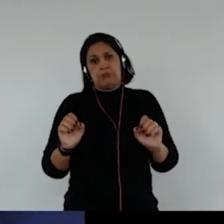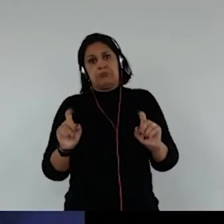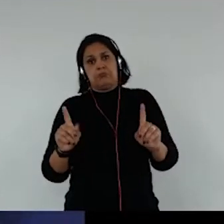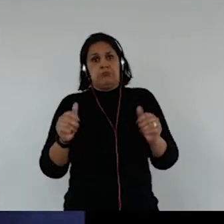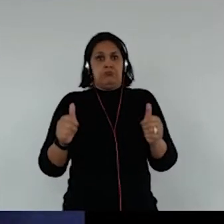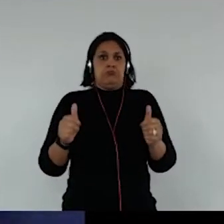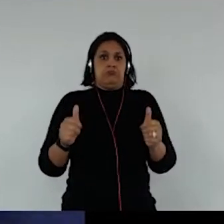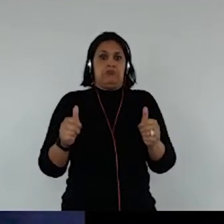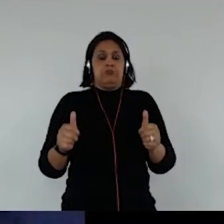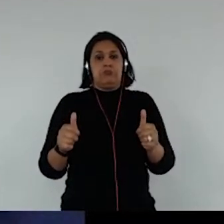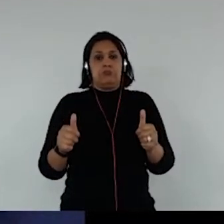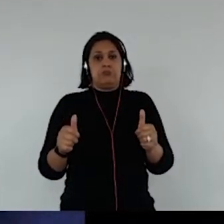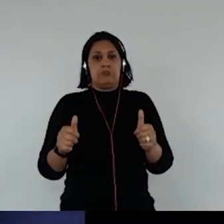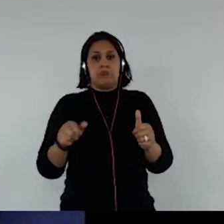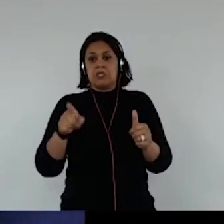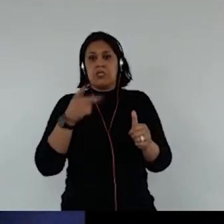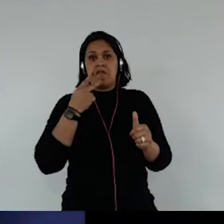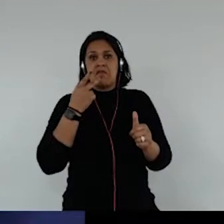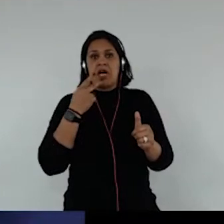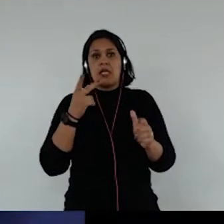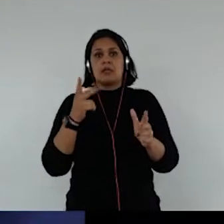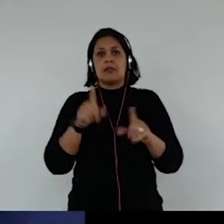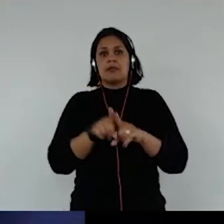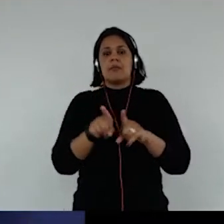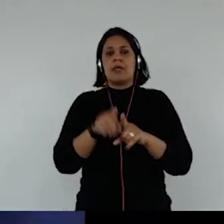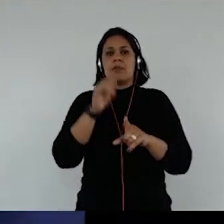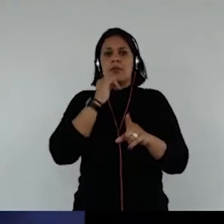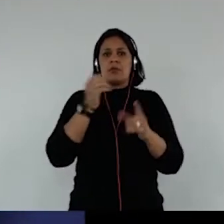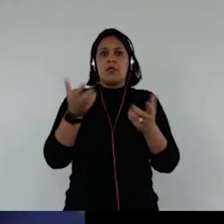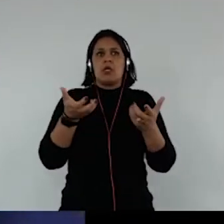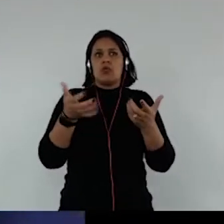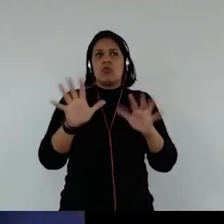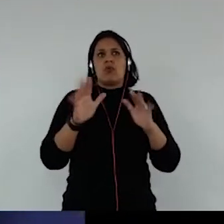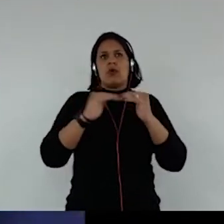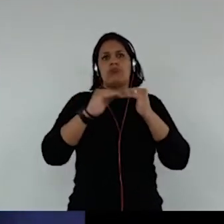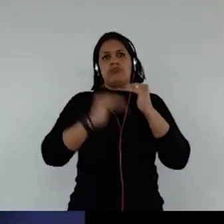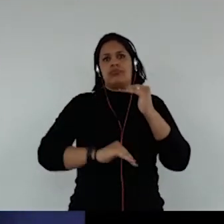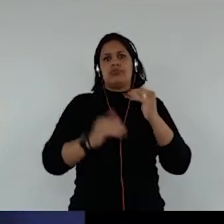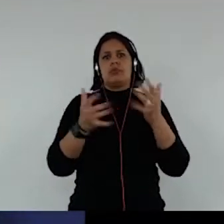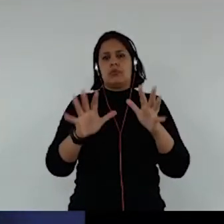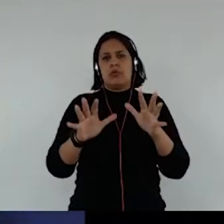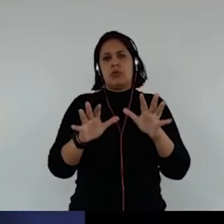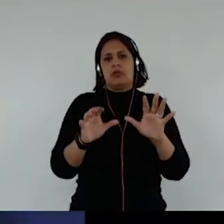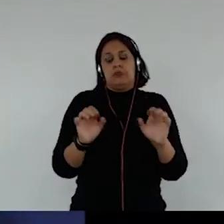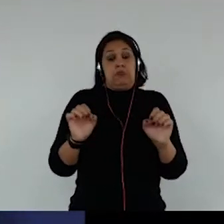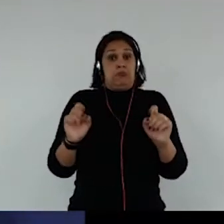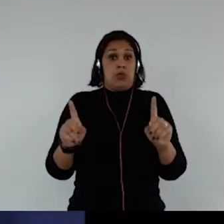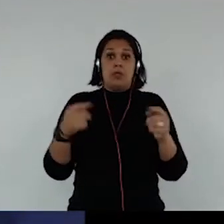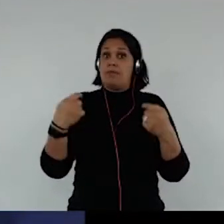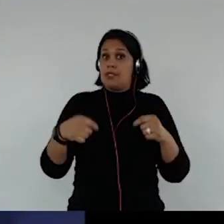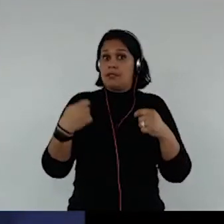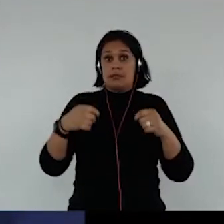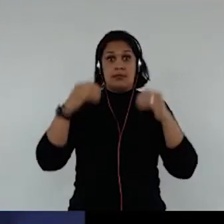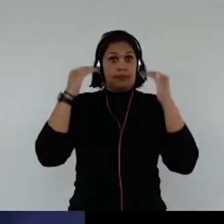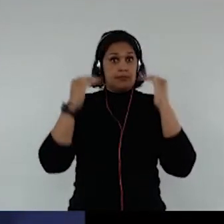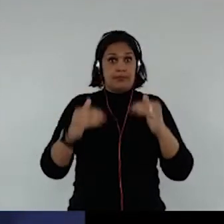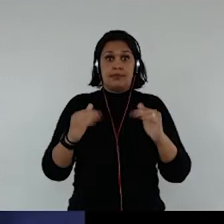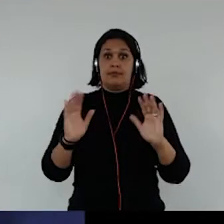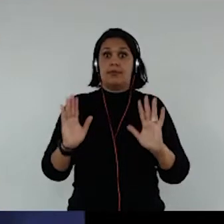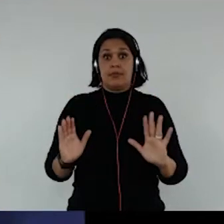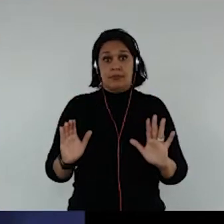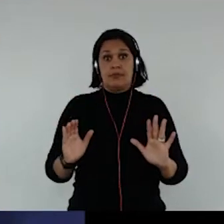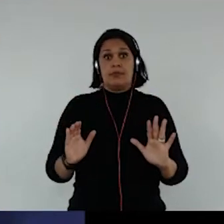se ele não se oferecer a concordar com a redução do proveito do contrato, sequer teríamos o tratamento pelo